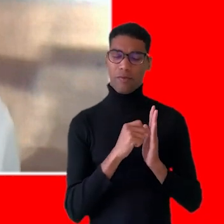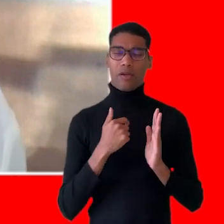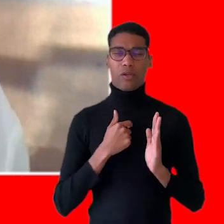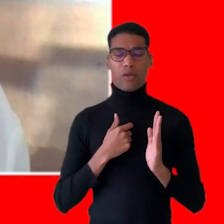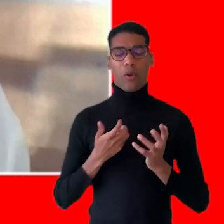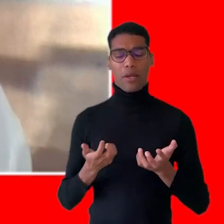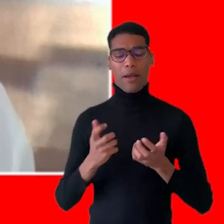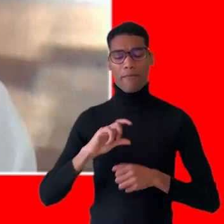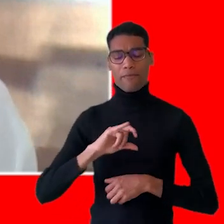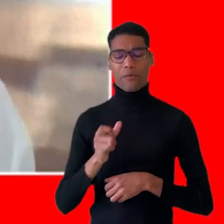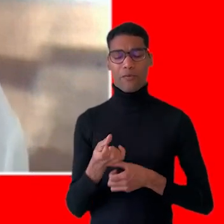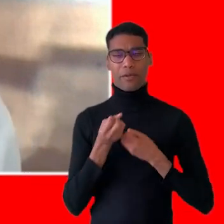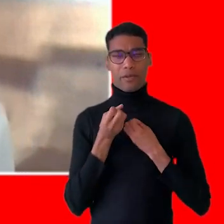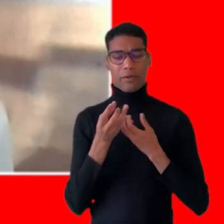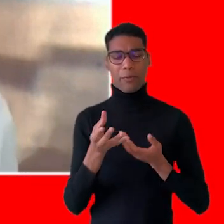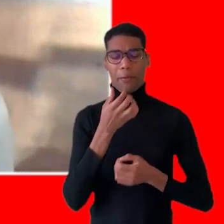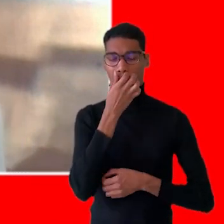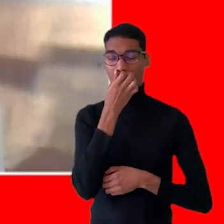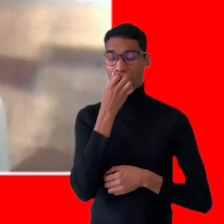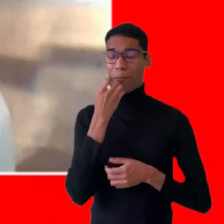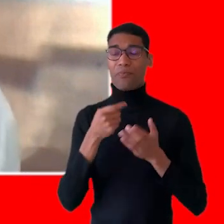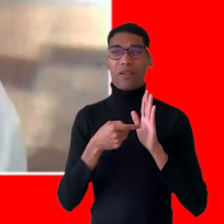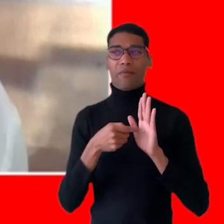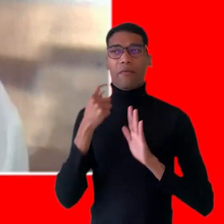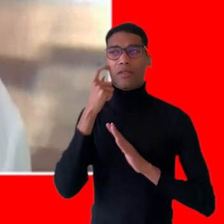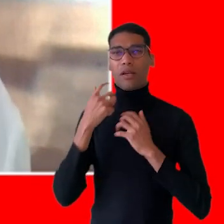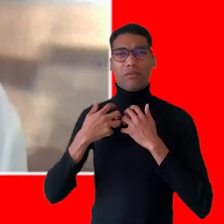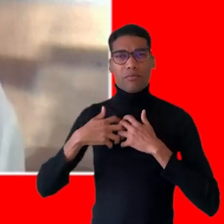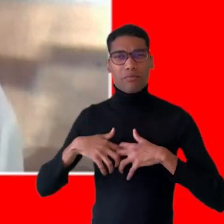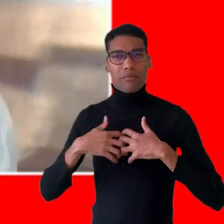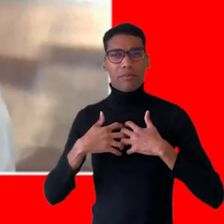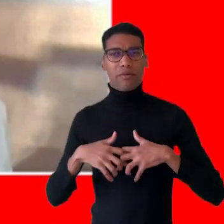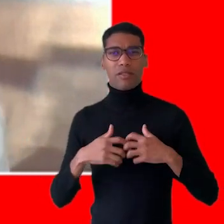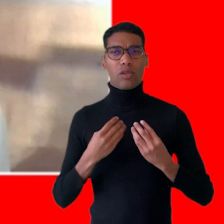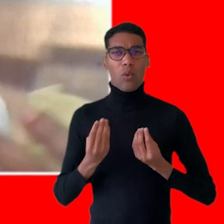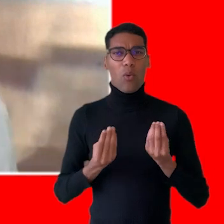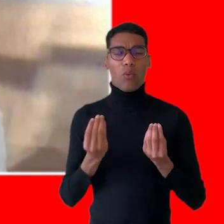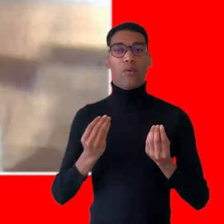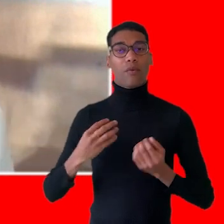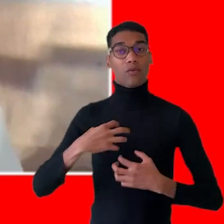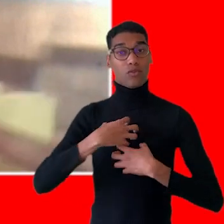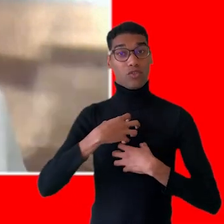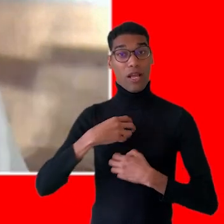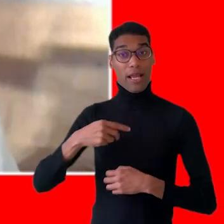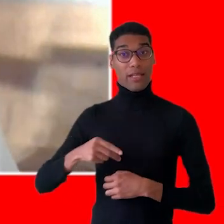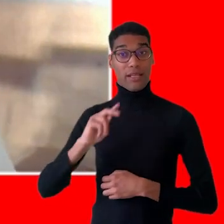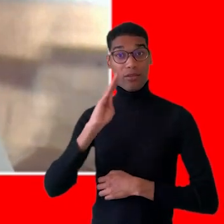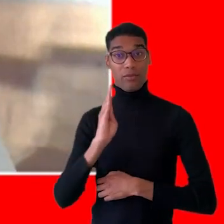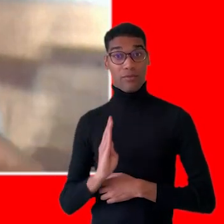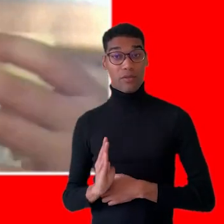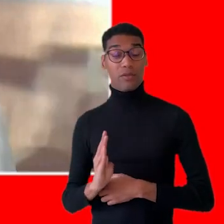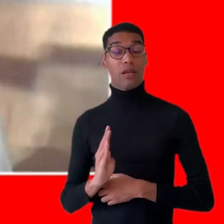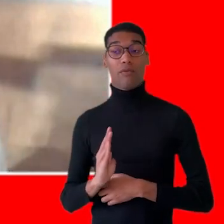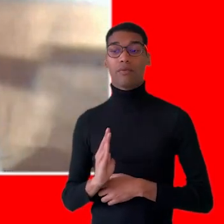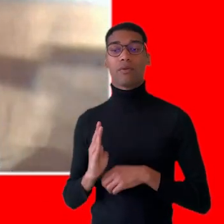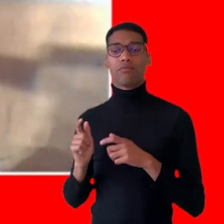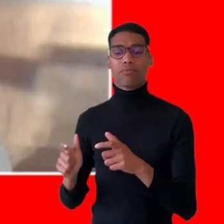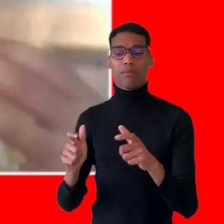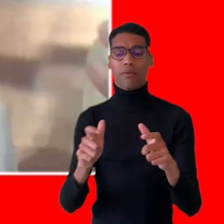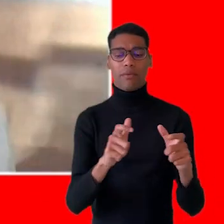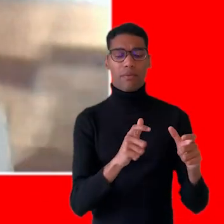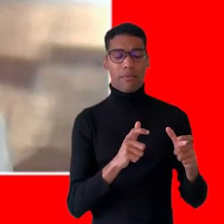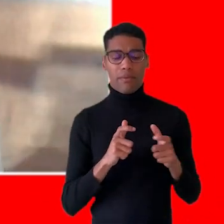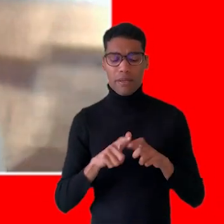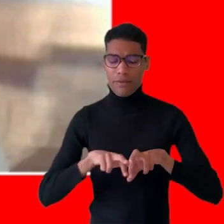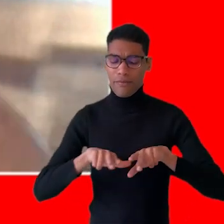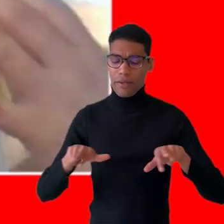eu gostaria também de compartilhar com vocês para problematizar o modo como, no Brasil, de diferentes lugares, diferentes